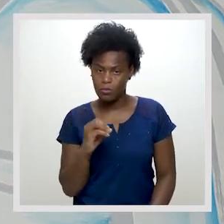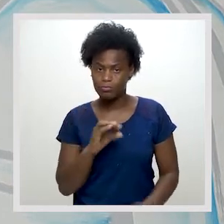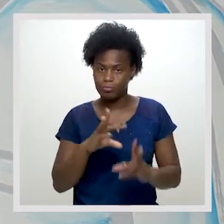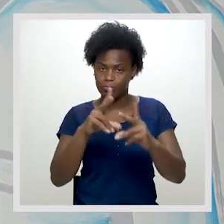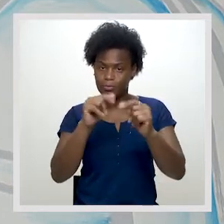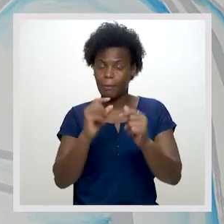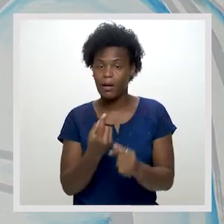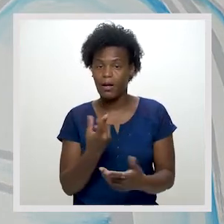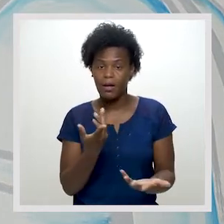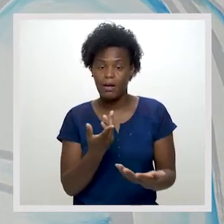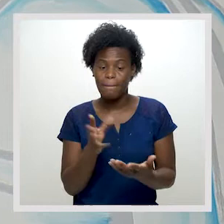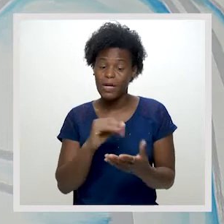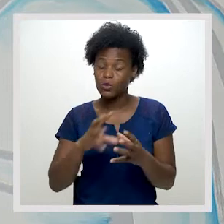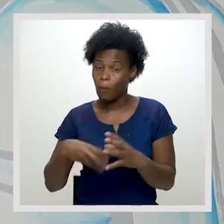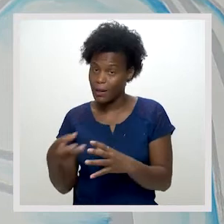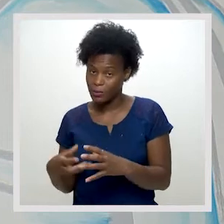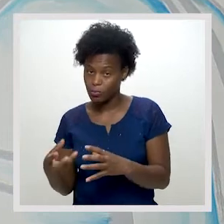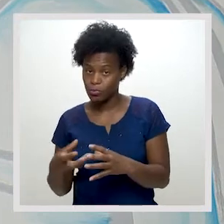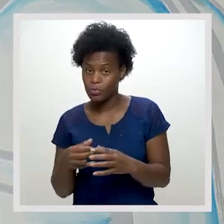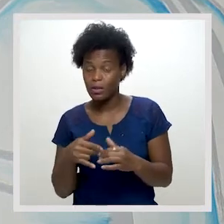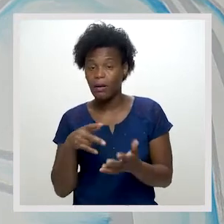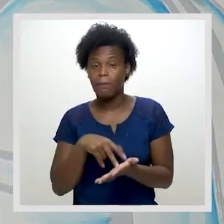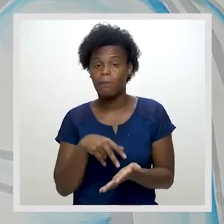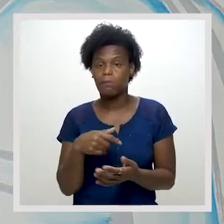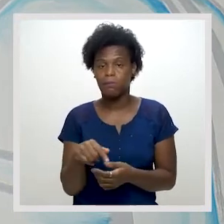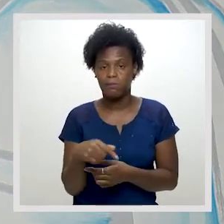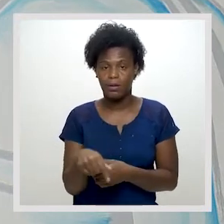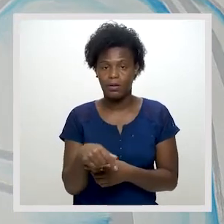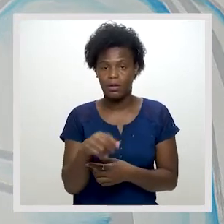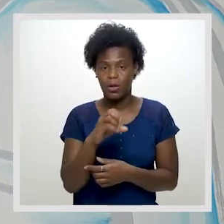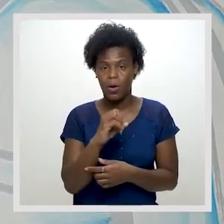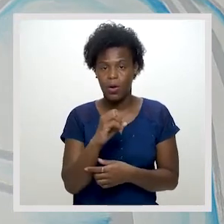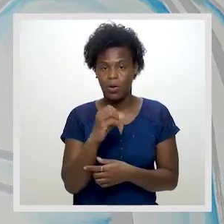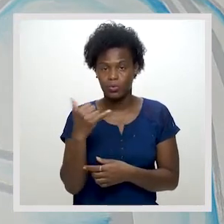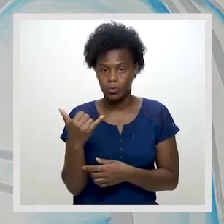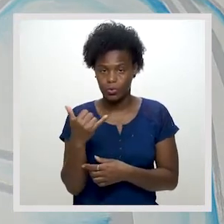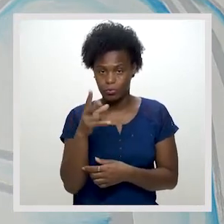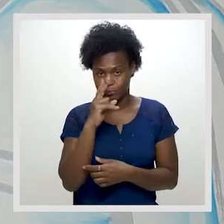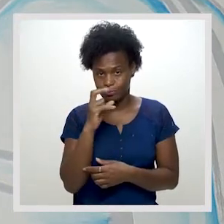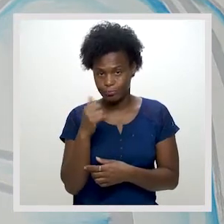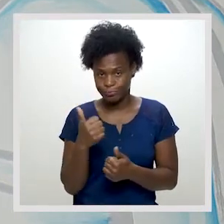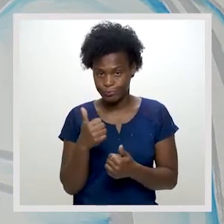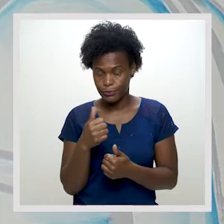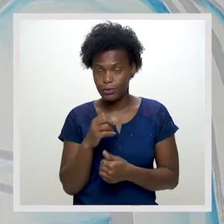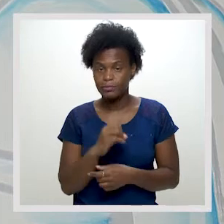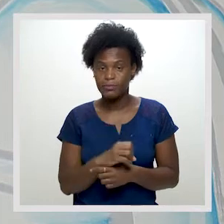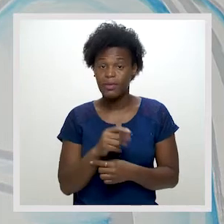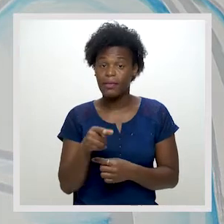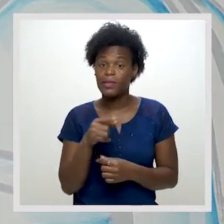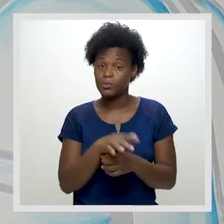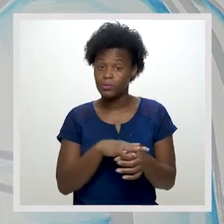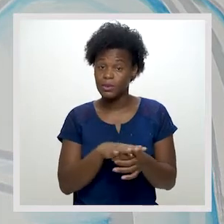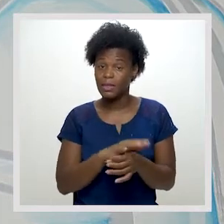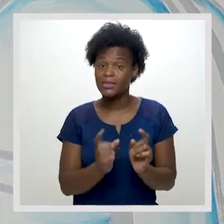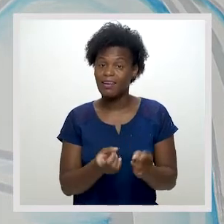para heterotróficos mais complexos na presença do oxigênio. Está bem? Neste contexto é